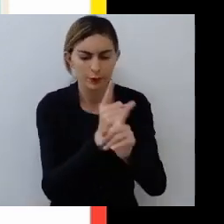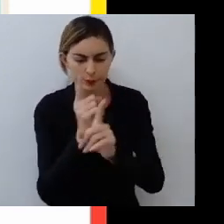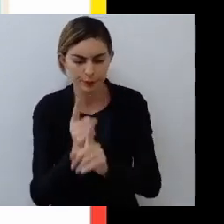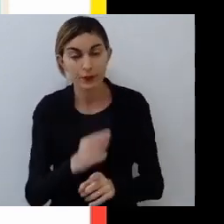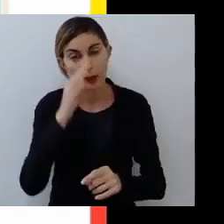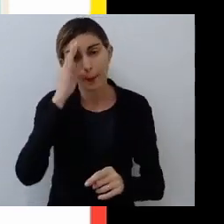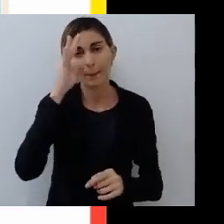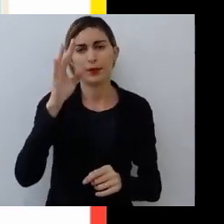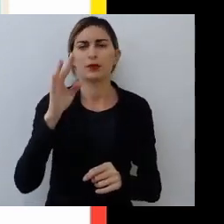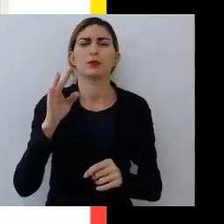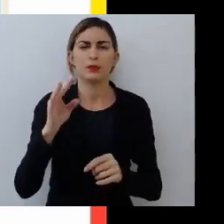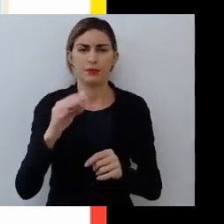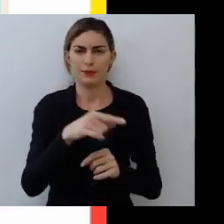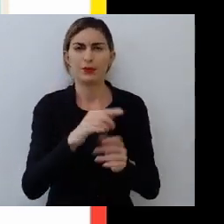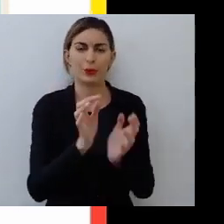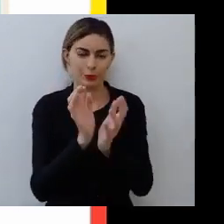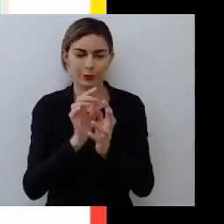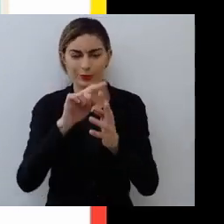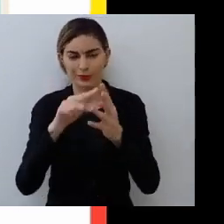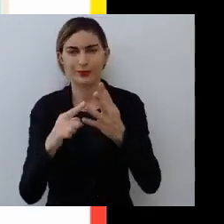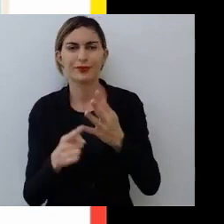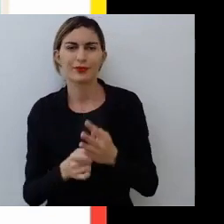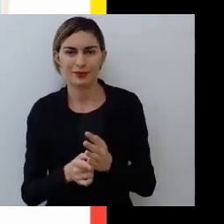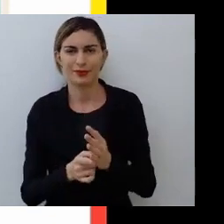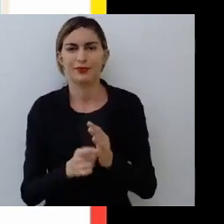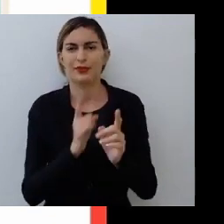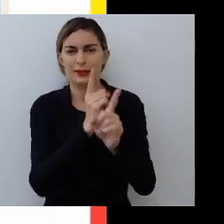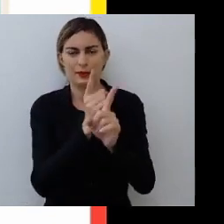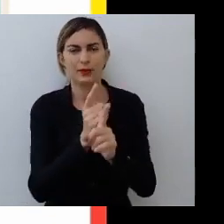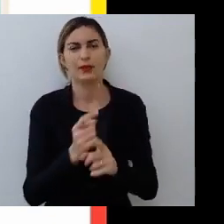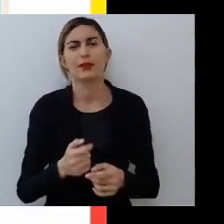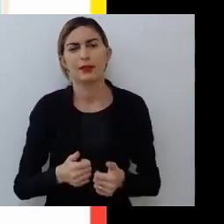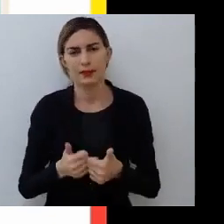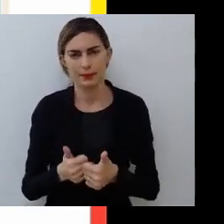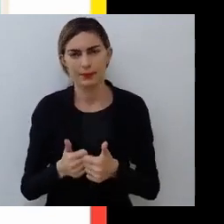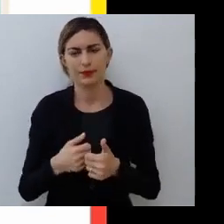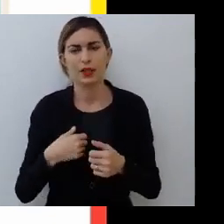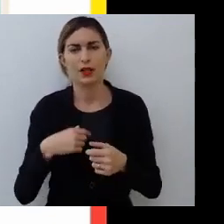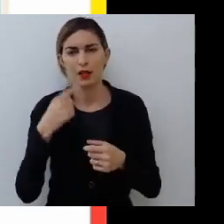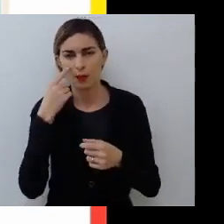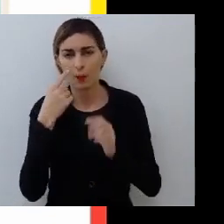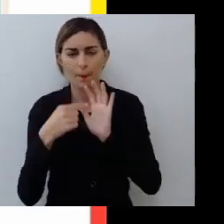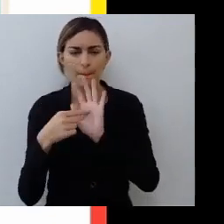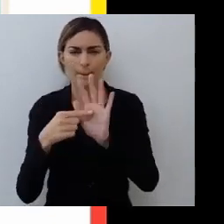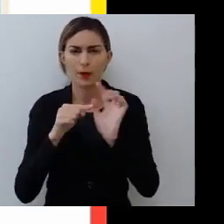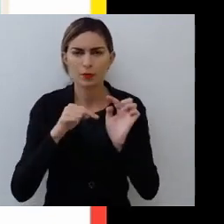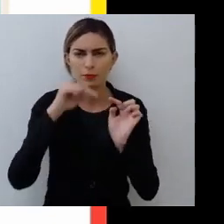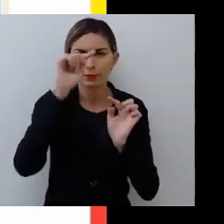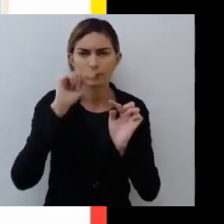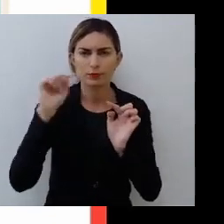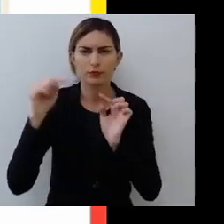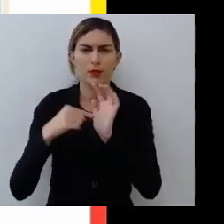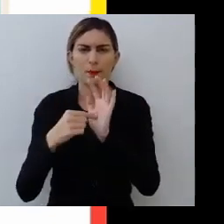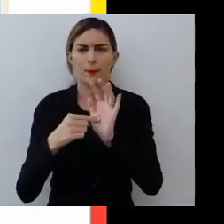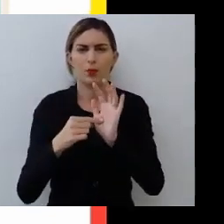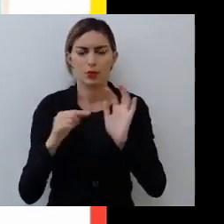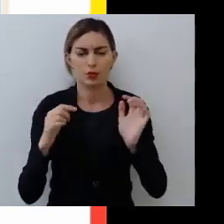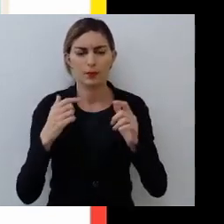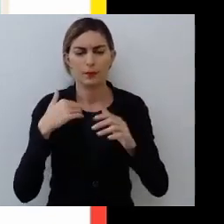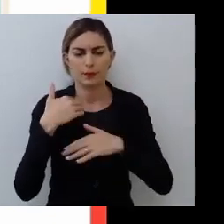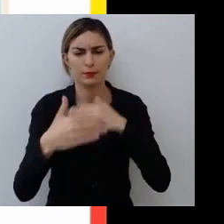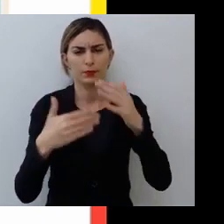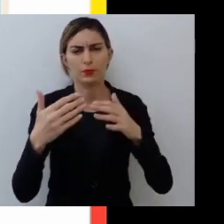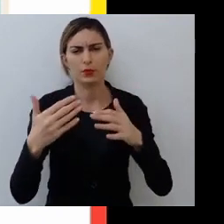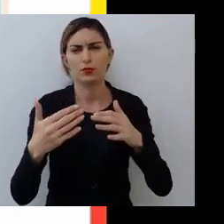principalmente aos australopitecos e aos homo habilis. Tranquilão? As setinhas indicam os processos de migração